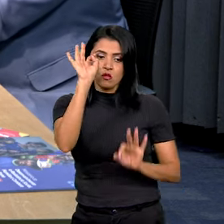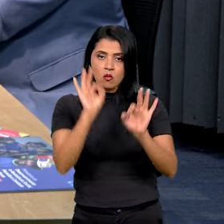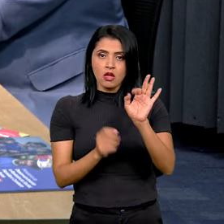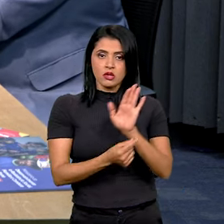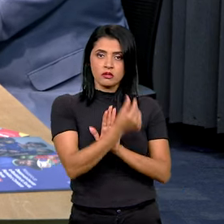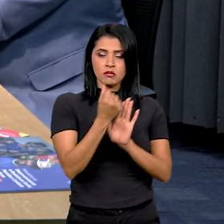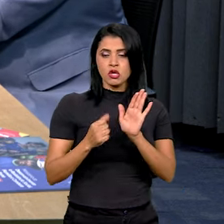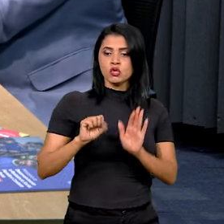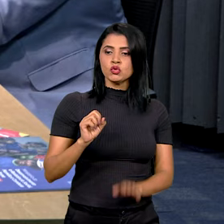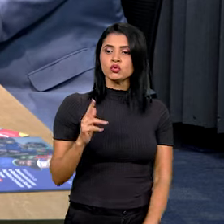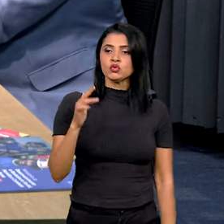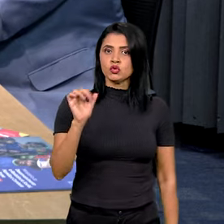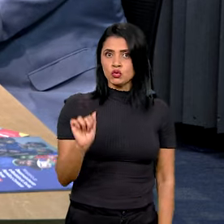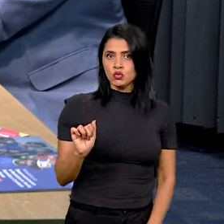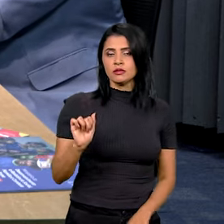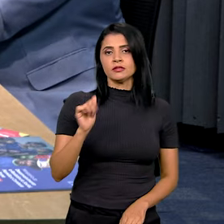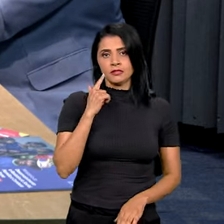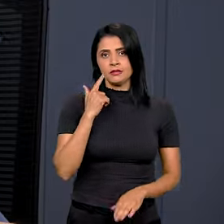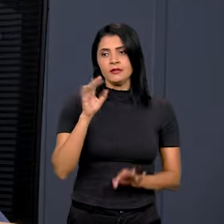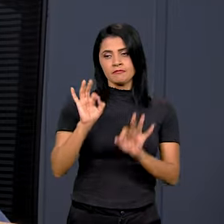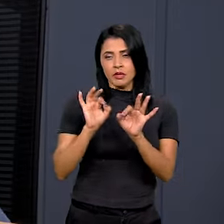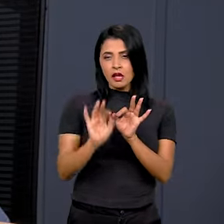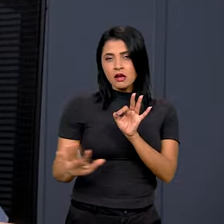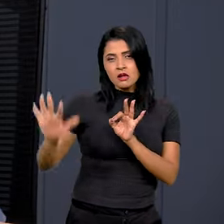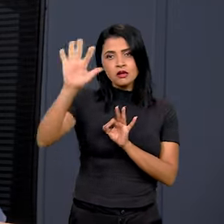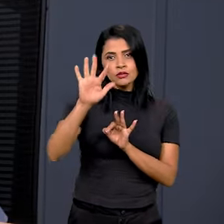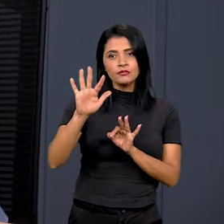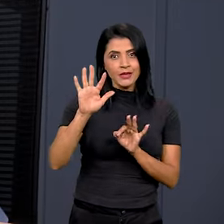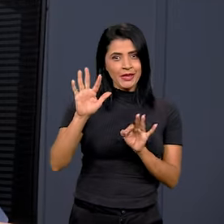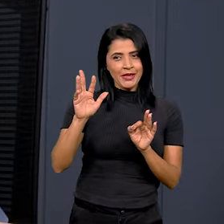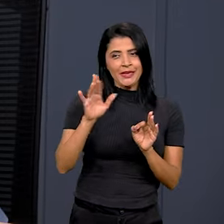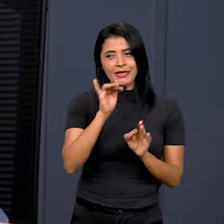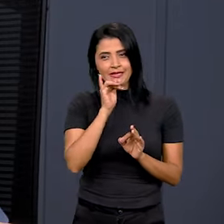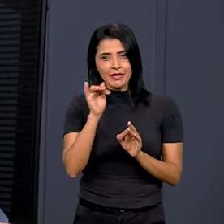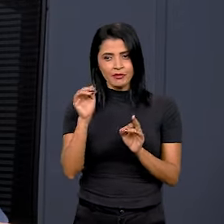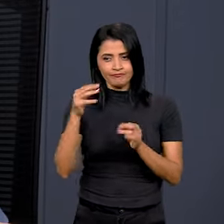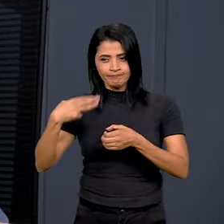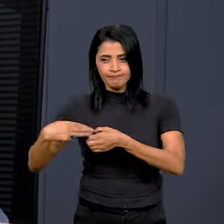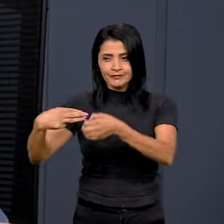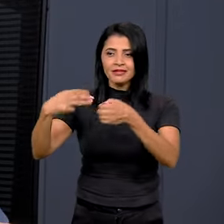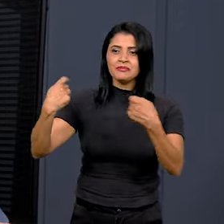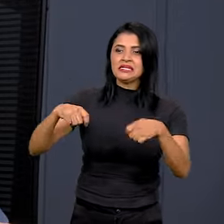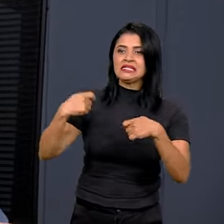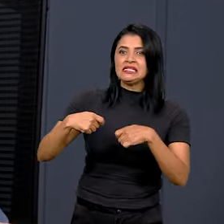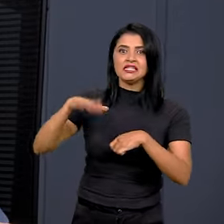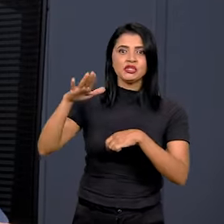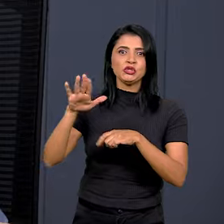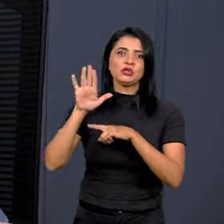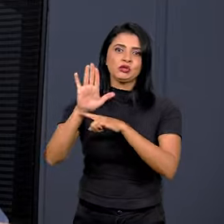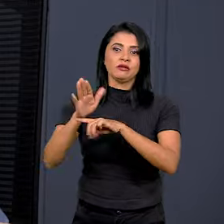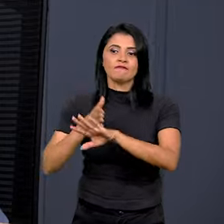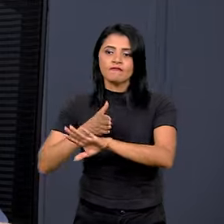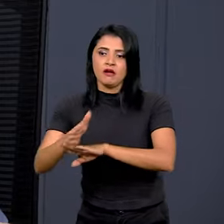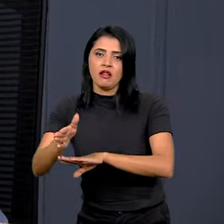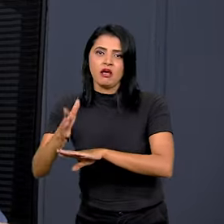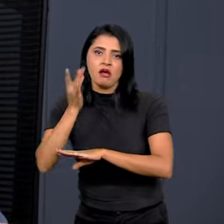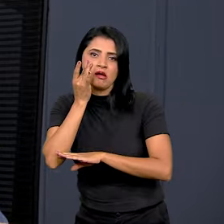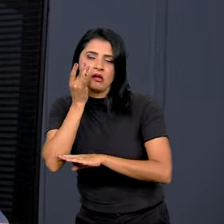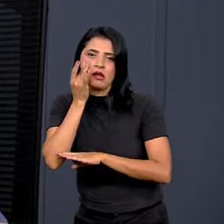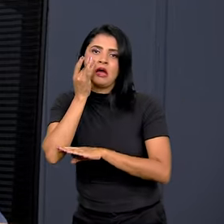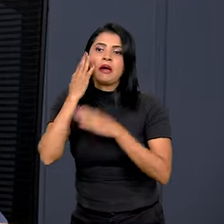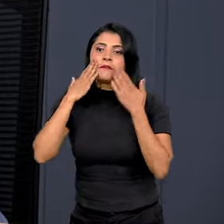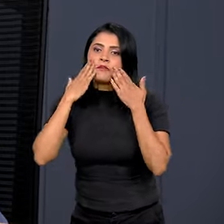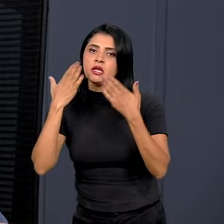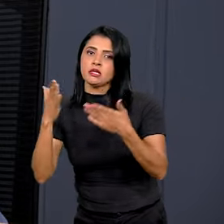estruturar o orçamento do suas no plano nacional e em relação a os municípios que a gente percebe que mais precisam de ajuda ir lá e tentar de